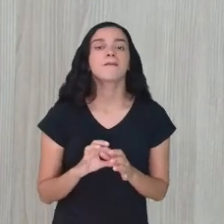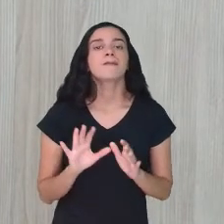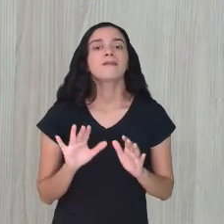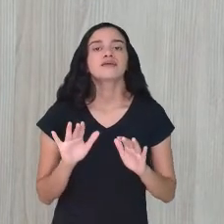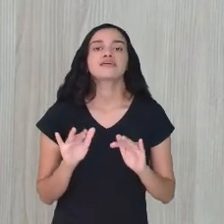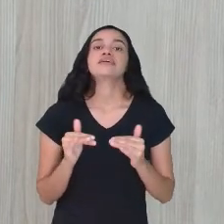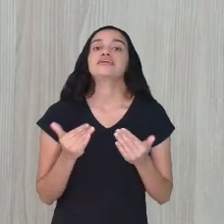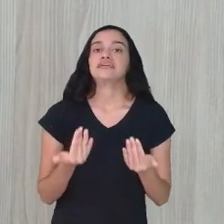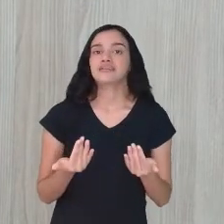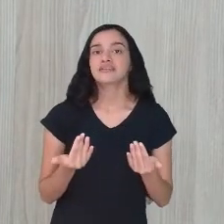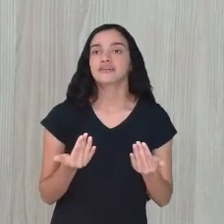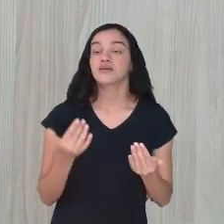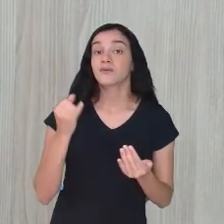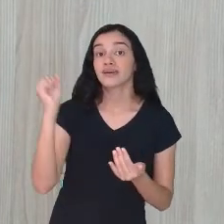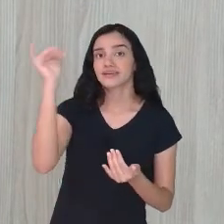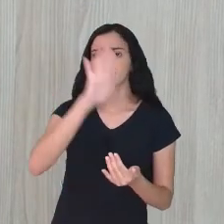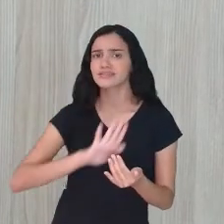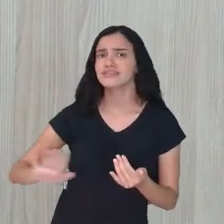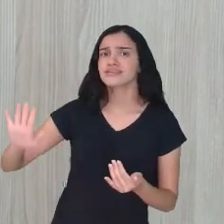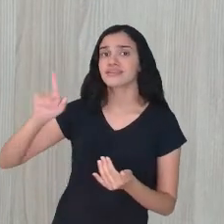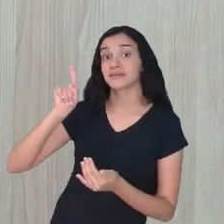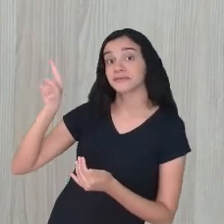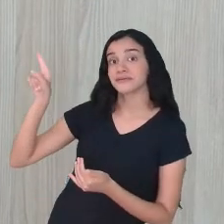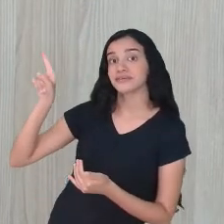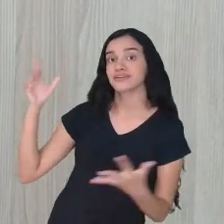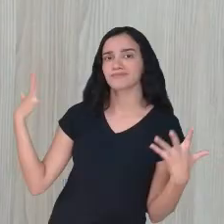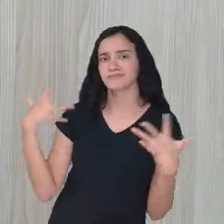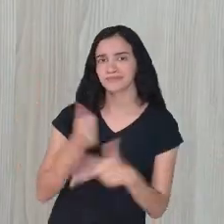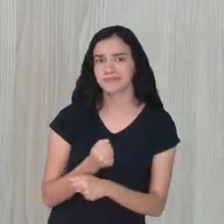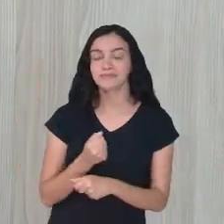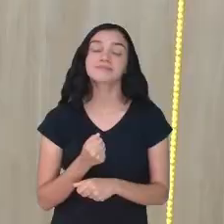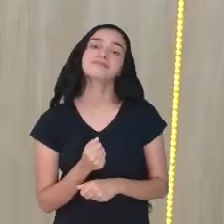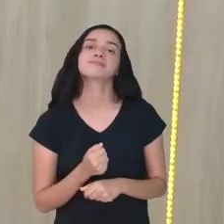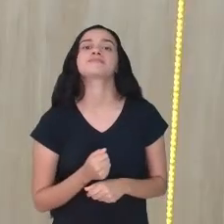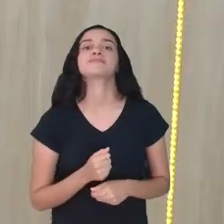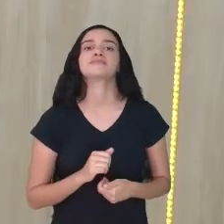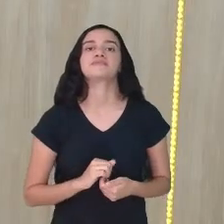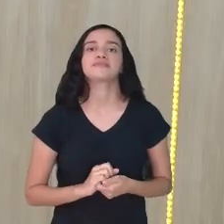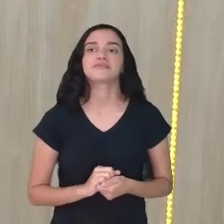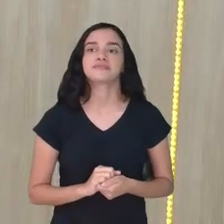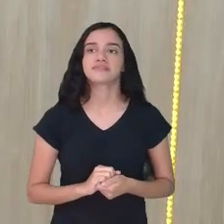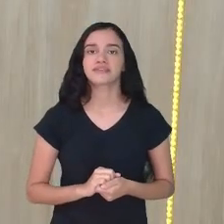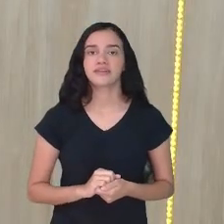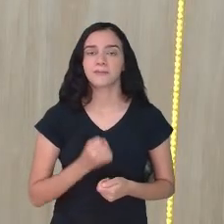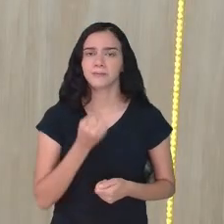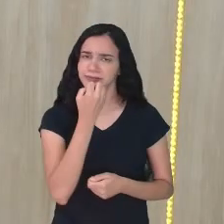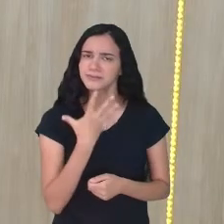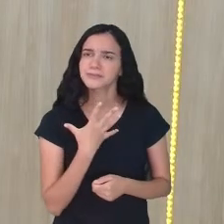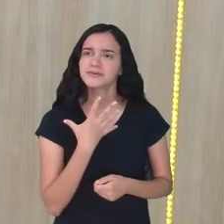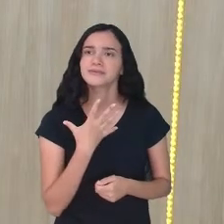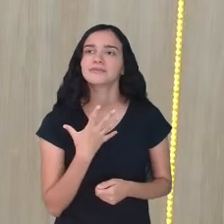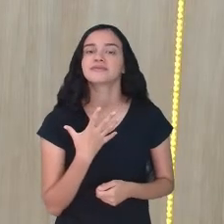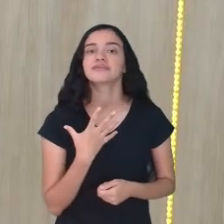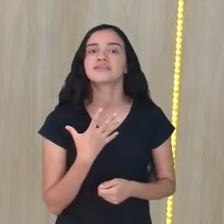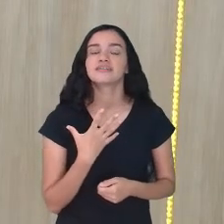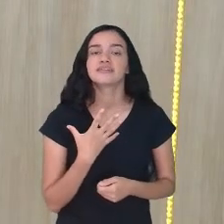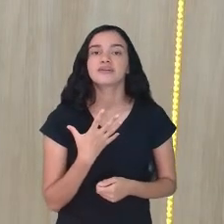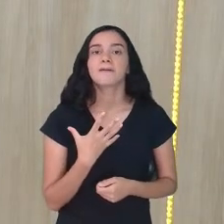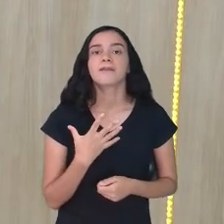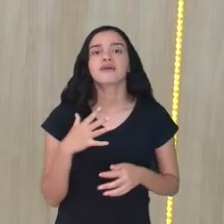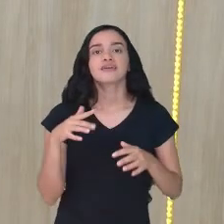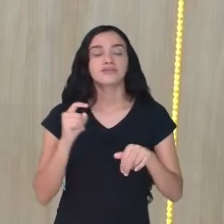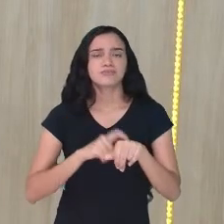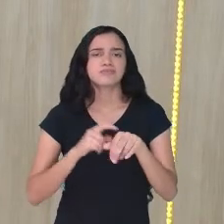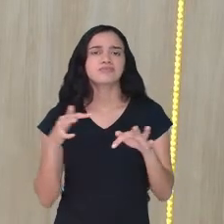outro, e aí esse desenho ficou excelente. Pois é. O professor Pedro fez. Muito bom. Pois é, já está chegando